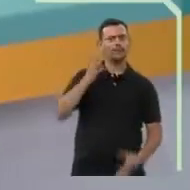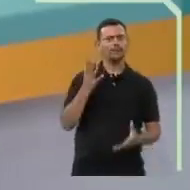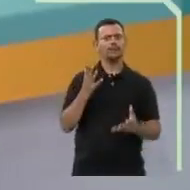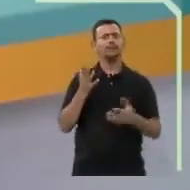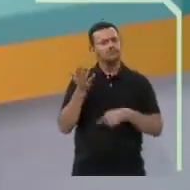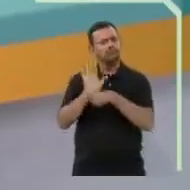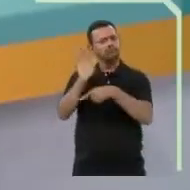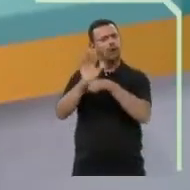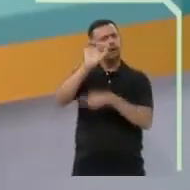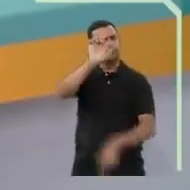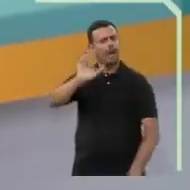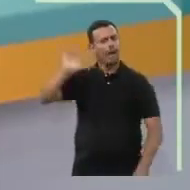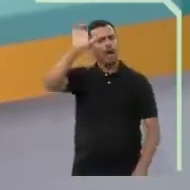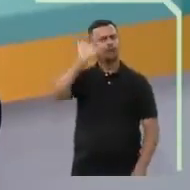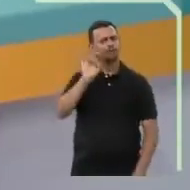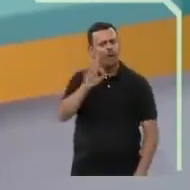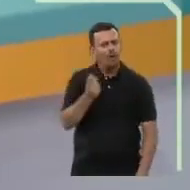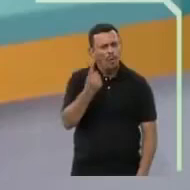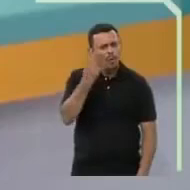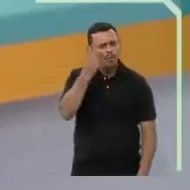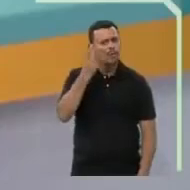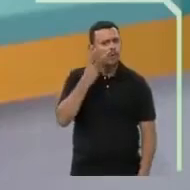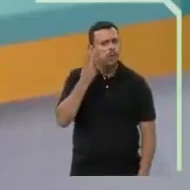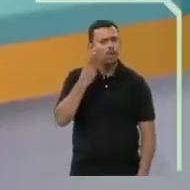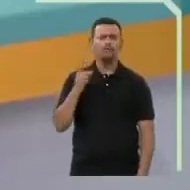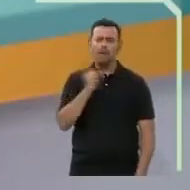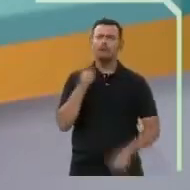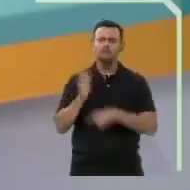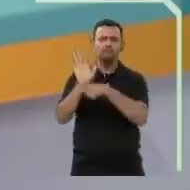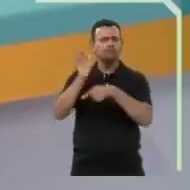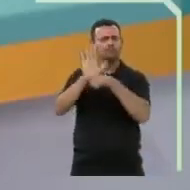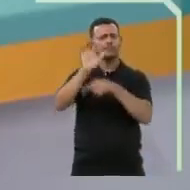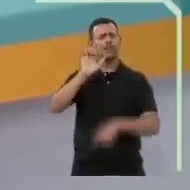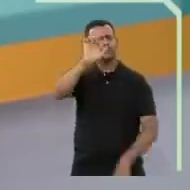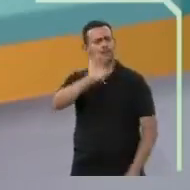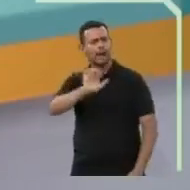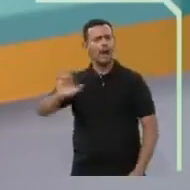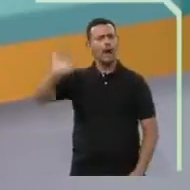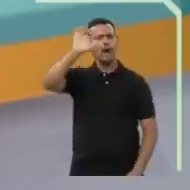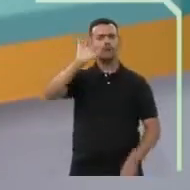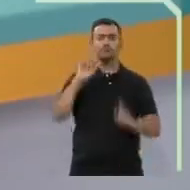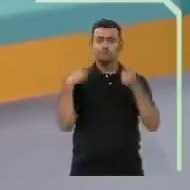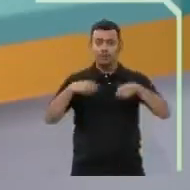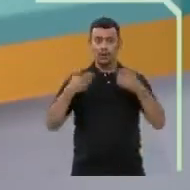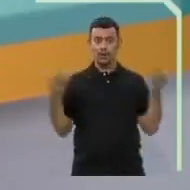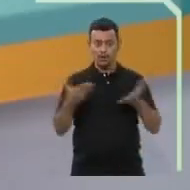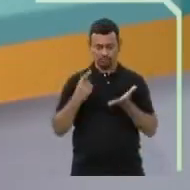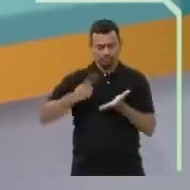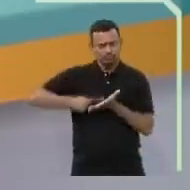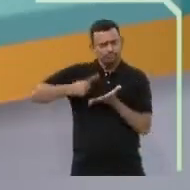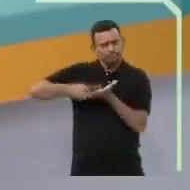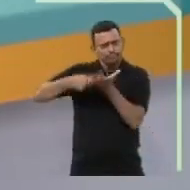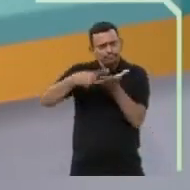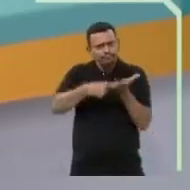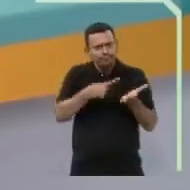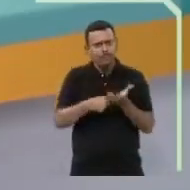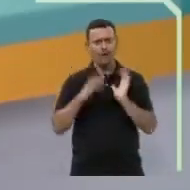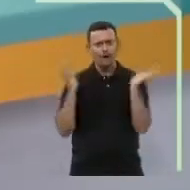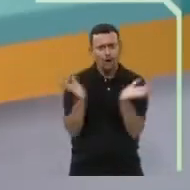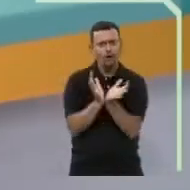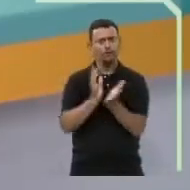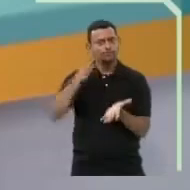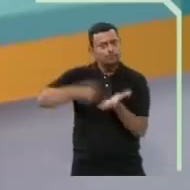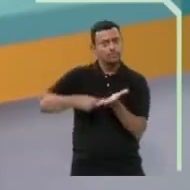é só o Ceará, não. Nós vamos ajudar todos os estados, nós vamos ter uma agência nacional de inteligência, unindo